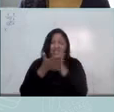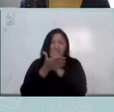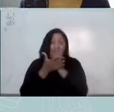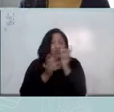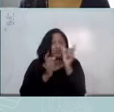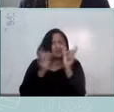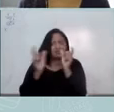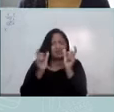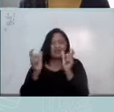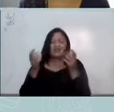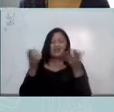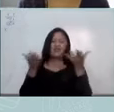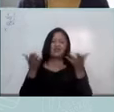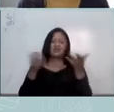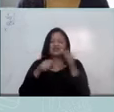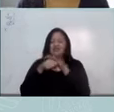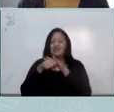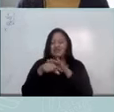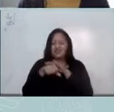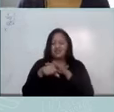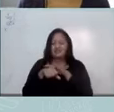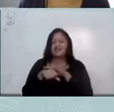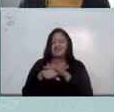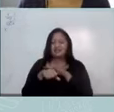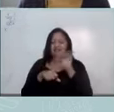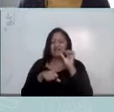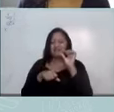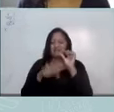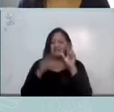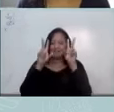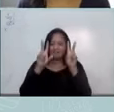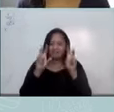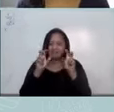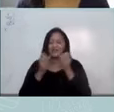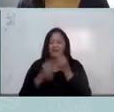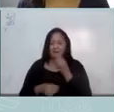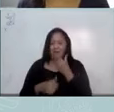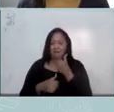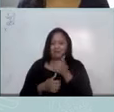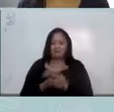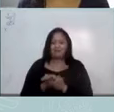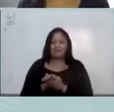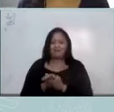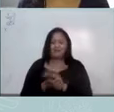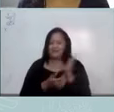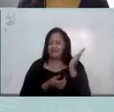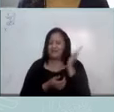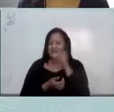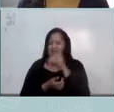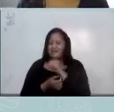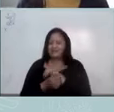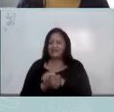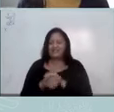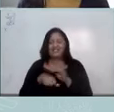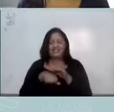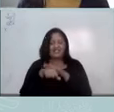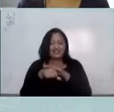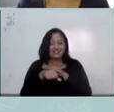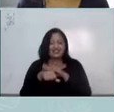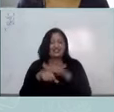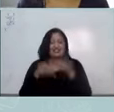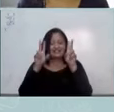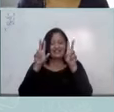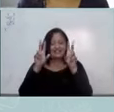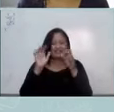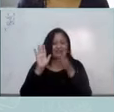é para isso hoje, né? A gente conversar um pouquinho sobre esse tema, tá bom? Então, vamos lá, simbora falar sobre o programa de saúde?